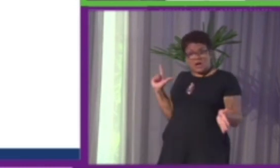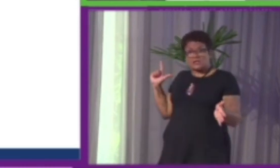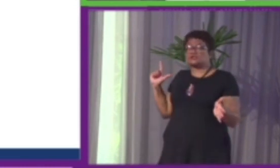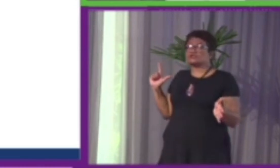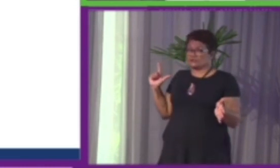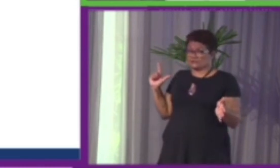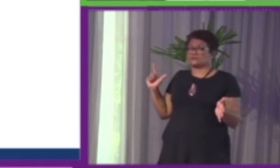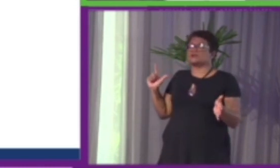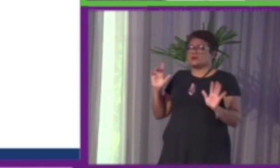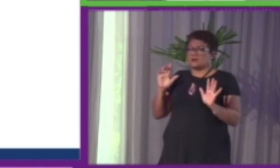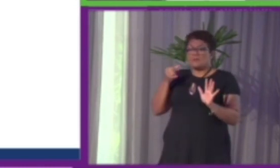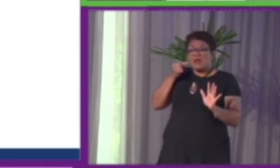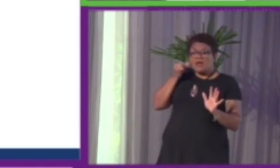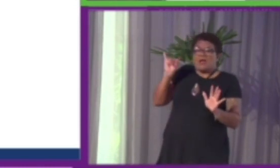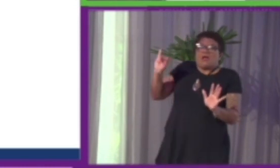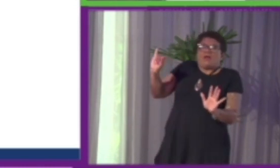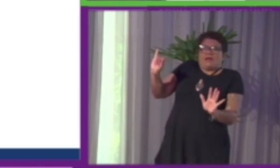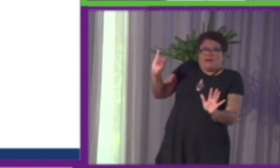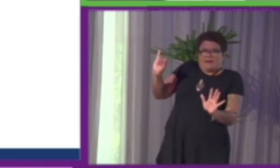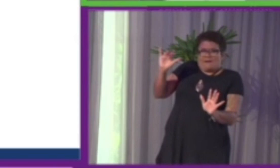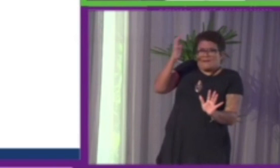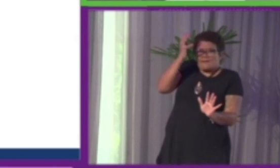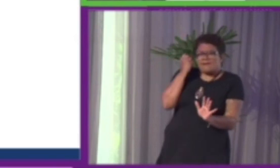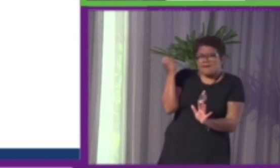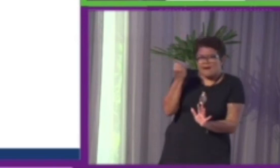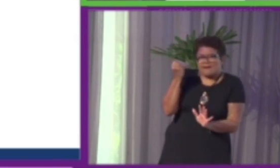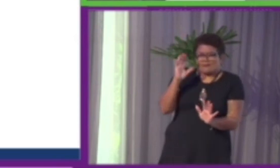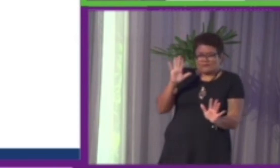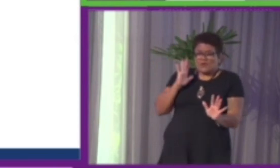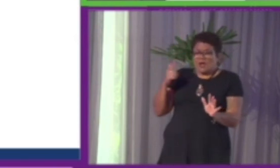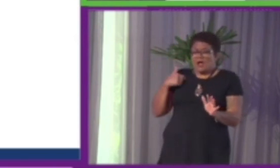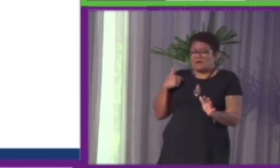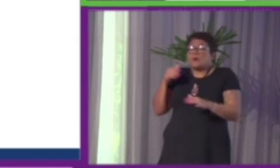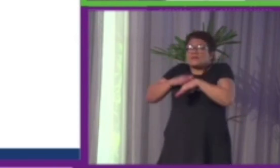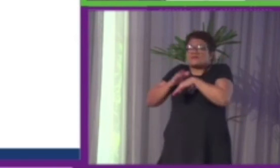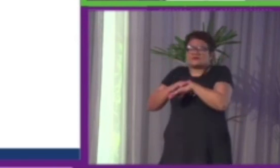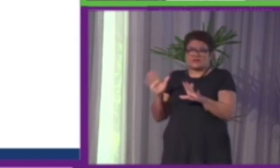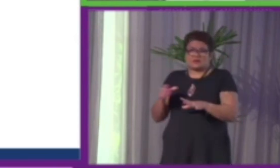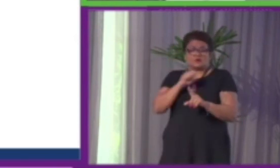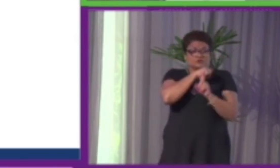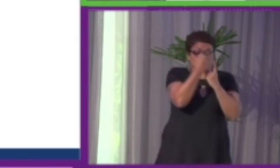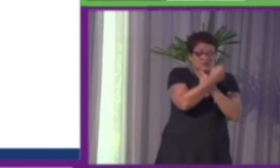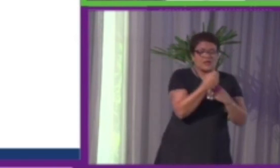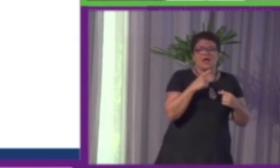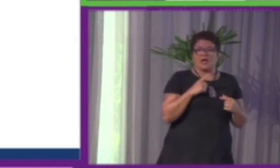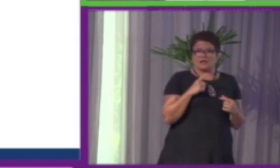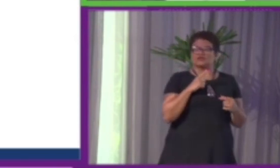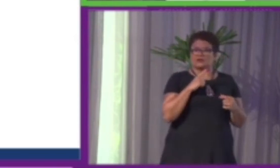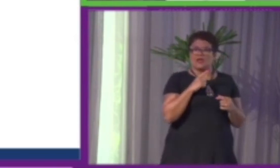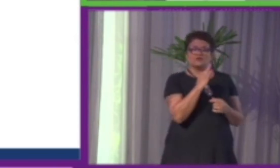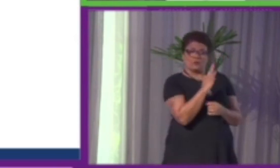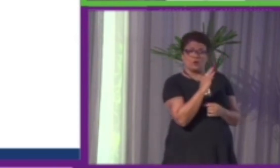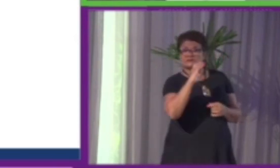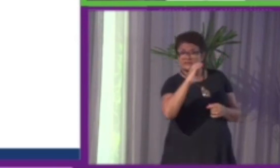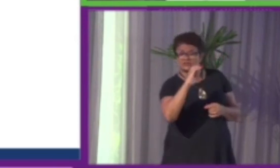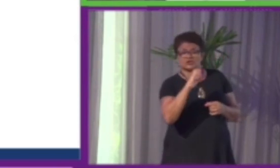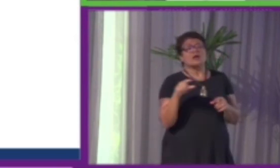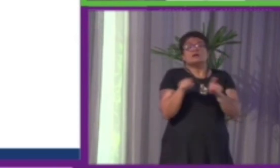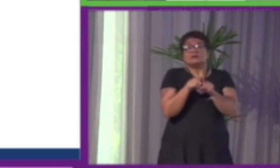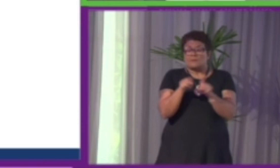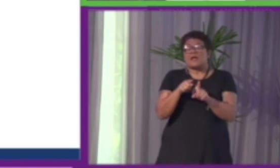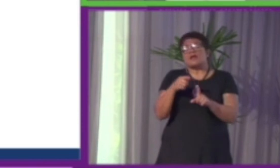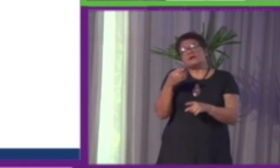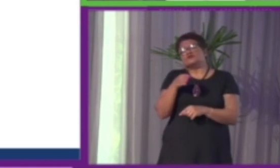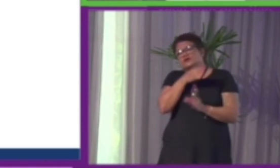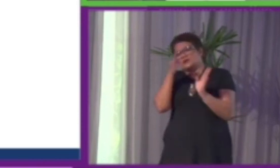de segmento conjunto, Sociedade Brasileira de Pneumo, Grupo Brasileiro de Fibrose Cística, Sociedade Brasileira de Pediatria, dando uma única informação, dizendo